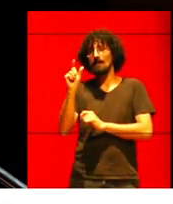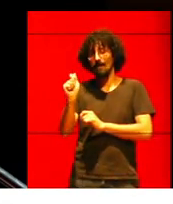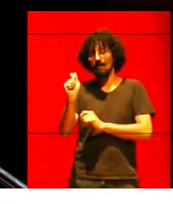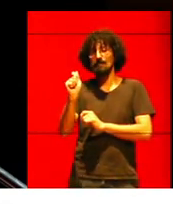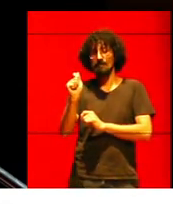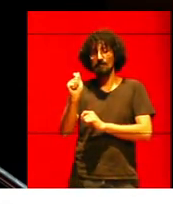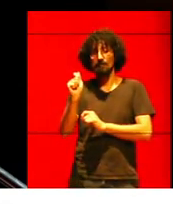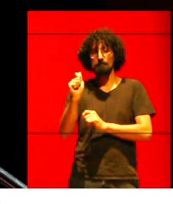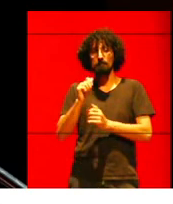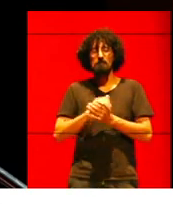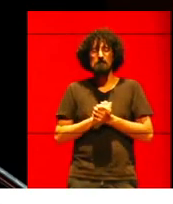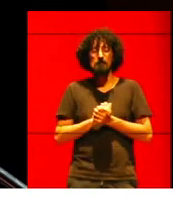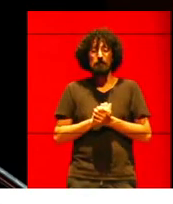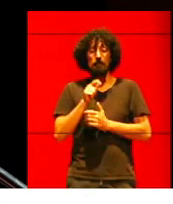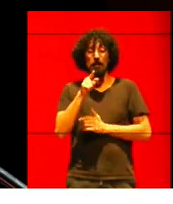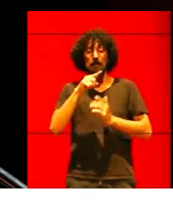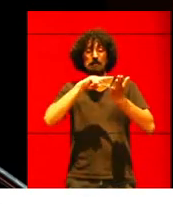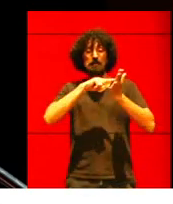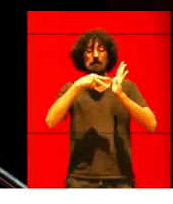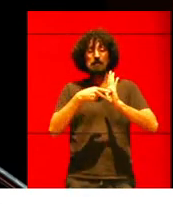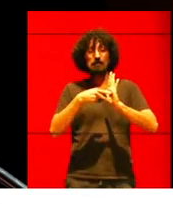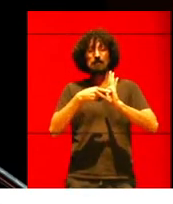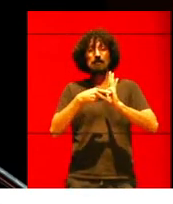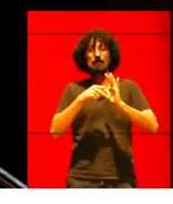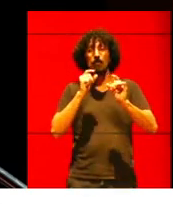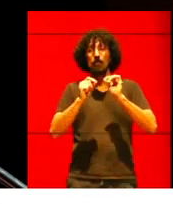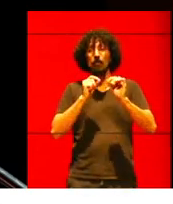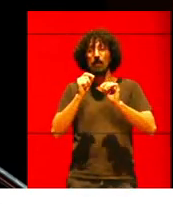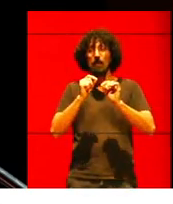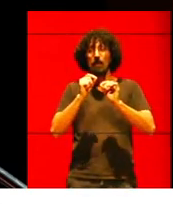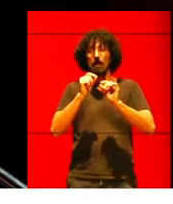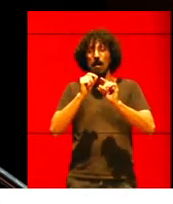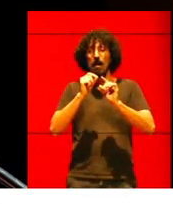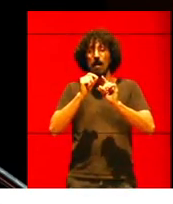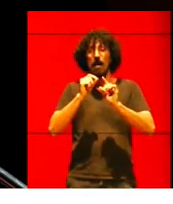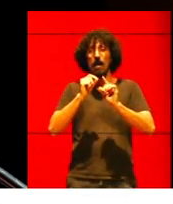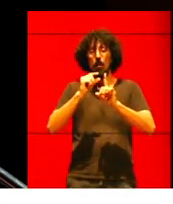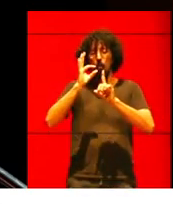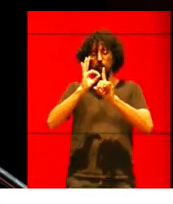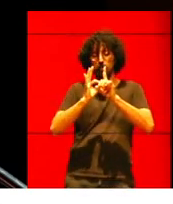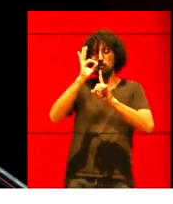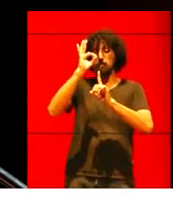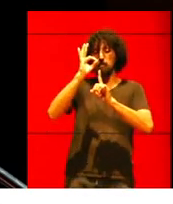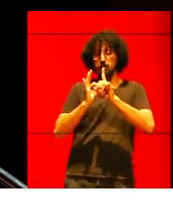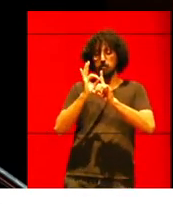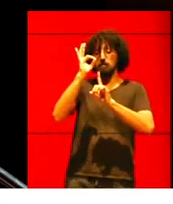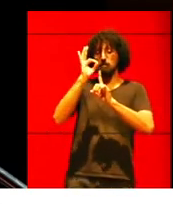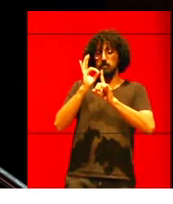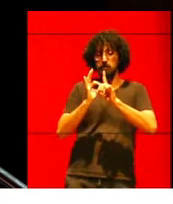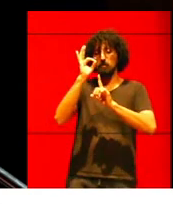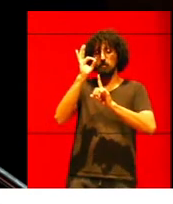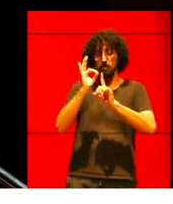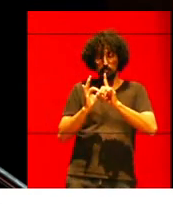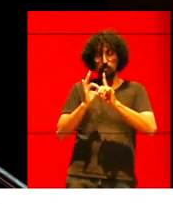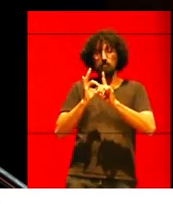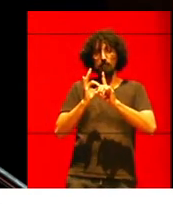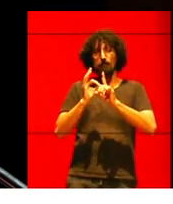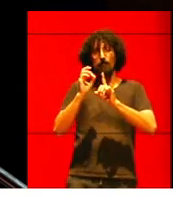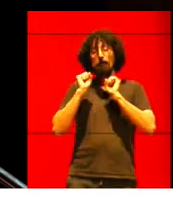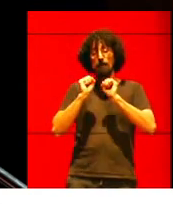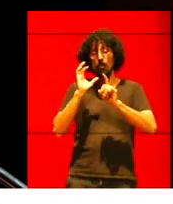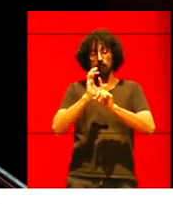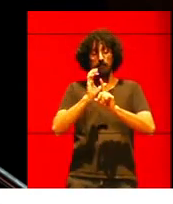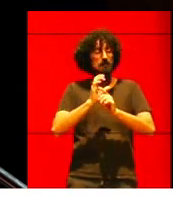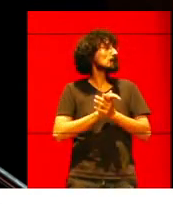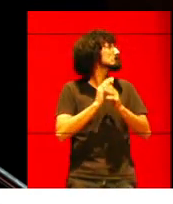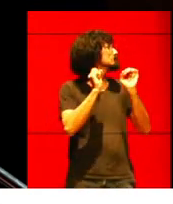os átomos. Isso significa que a temperatura ambiente vão se mostrar como sólidos, certo? Próximo